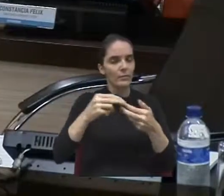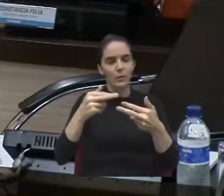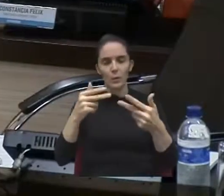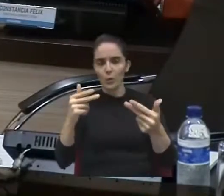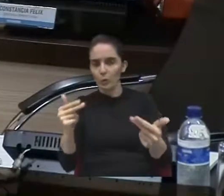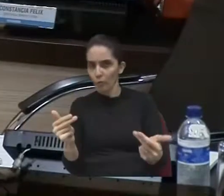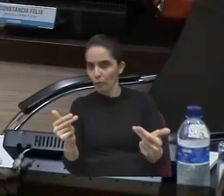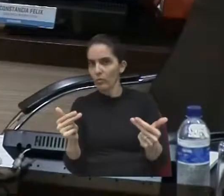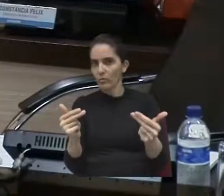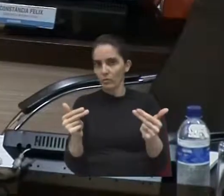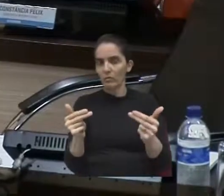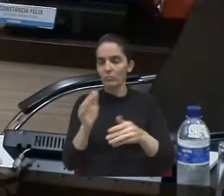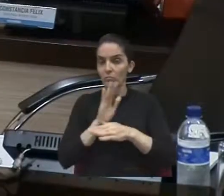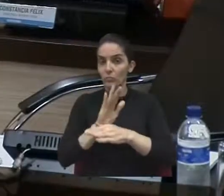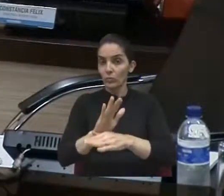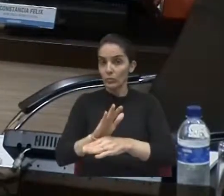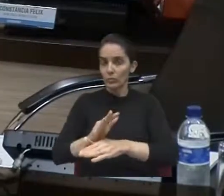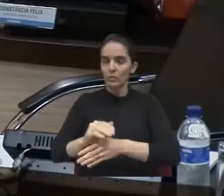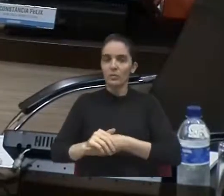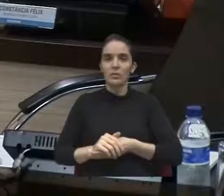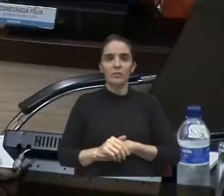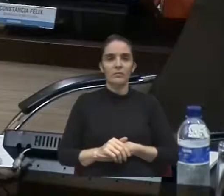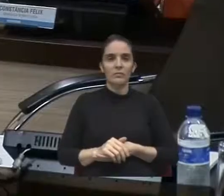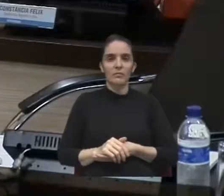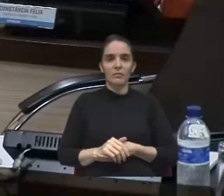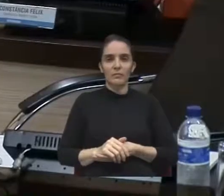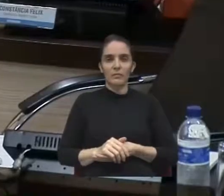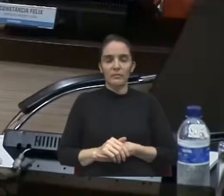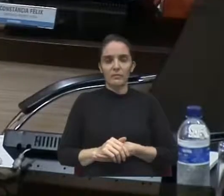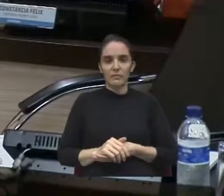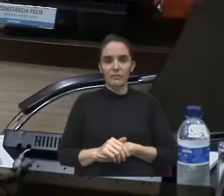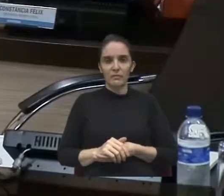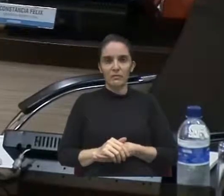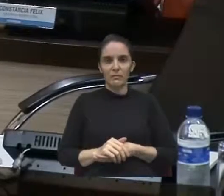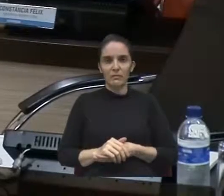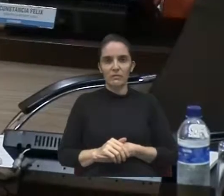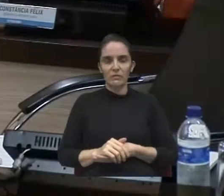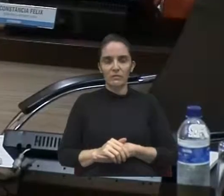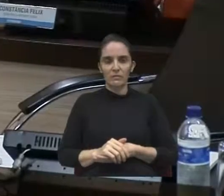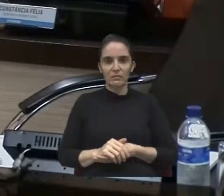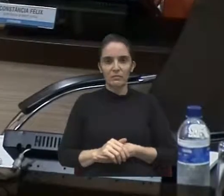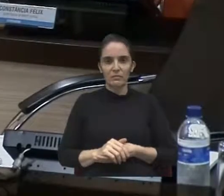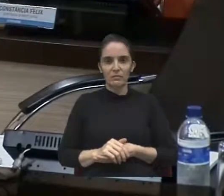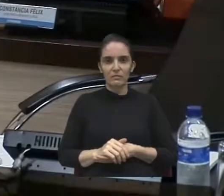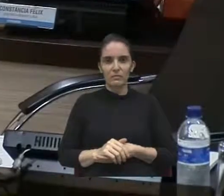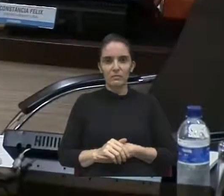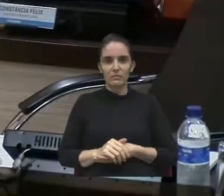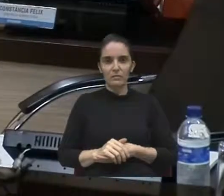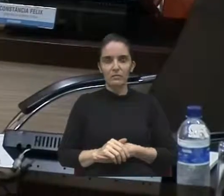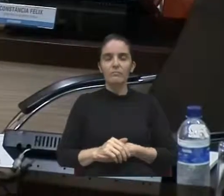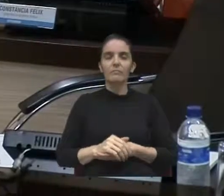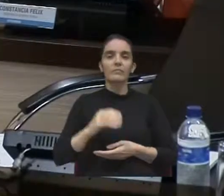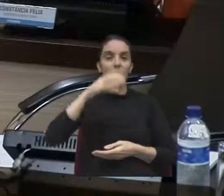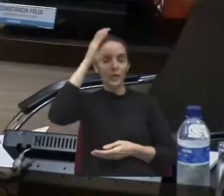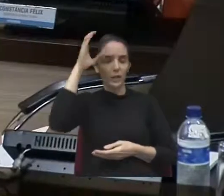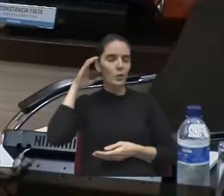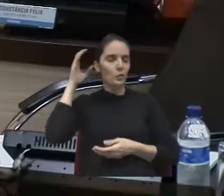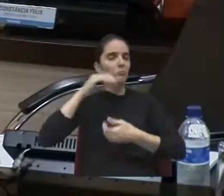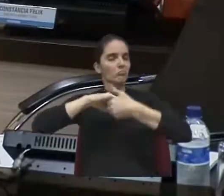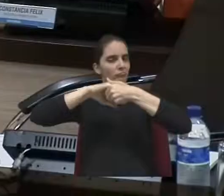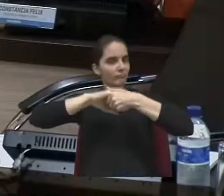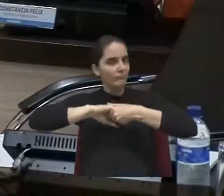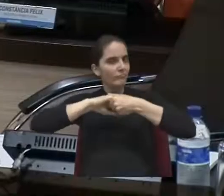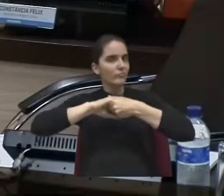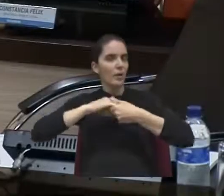políticas públicas é um desafio de todo parlamentar em todo o território nacional. Então, eu parabenizo pela insistência e por